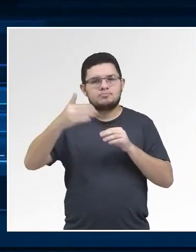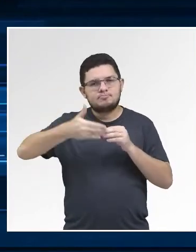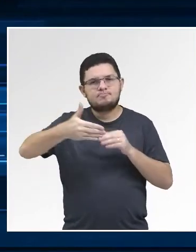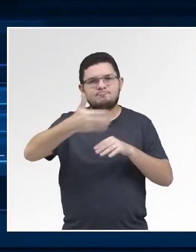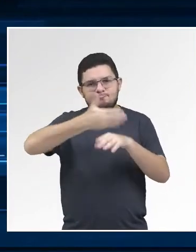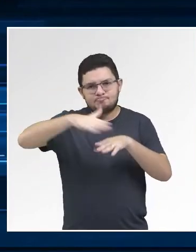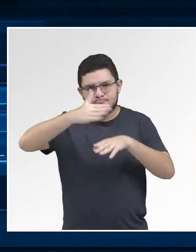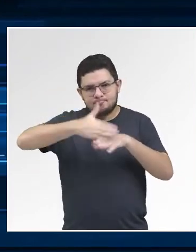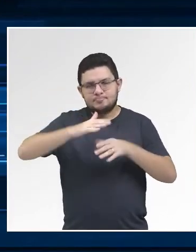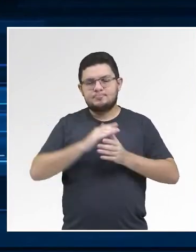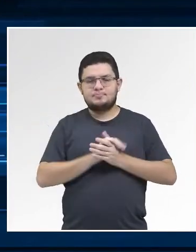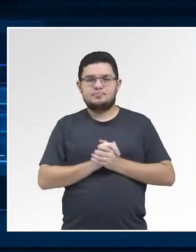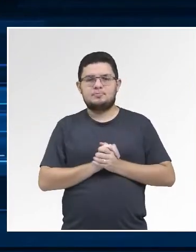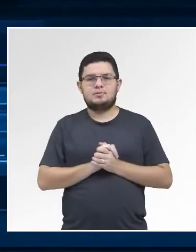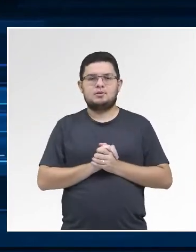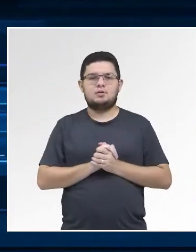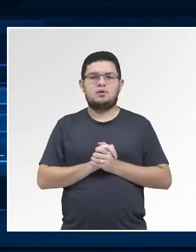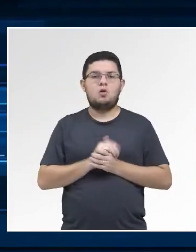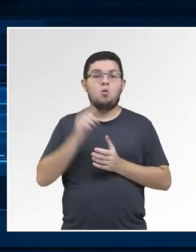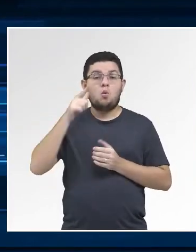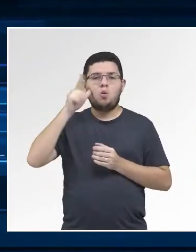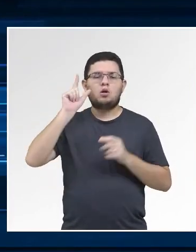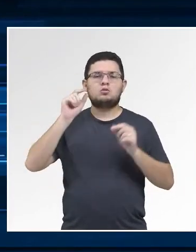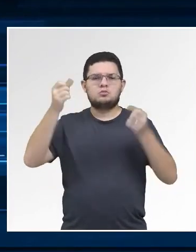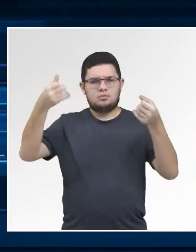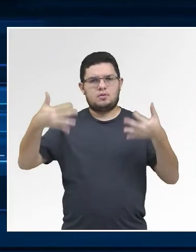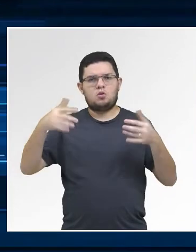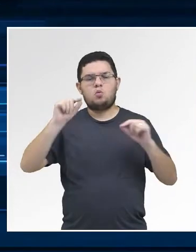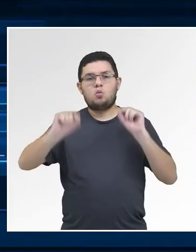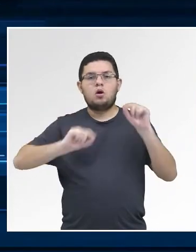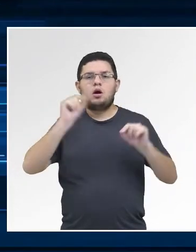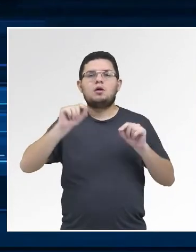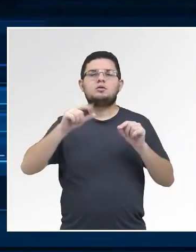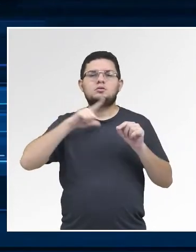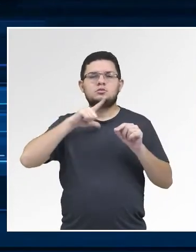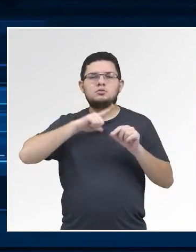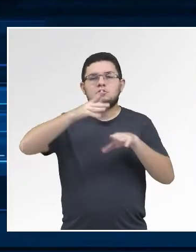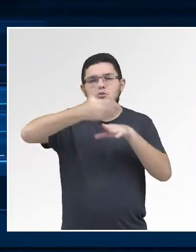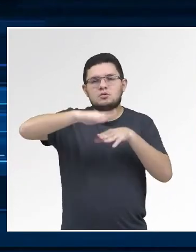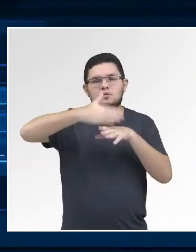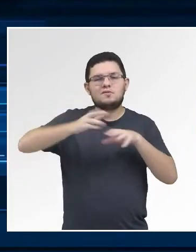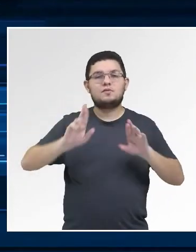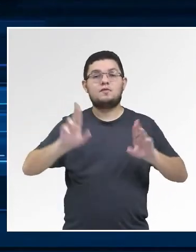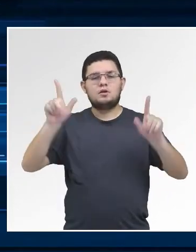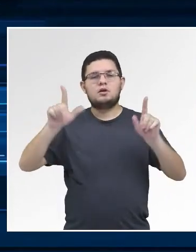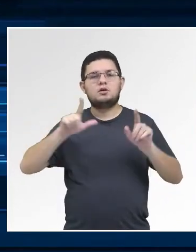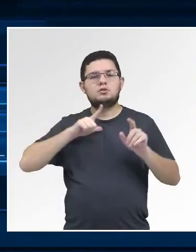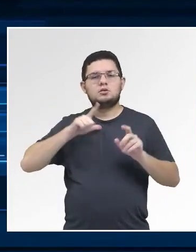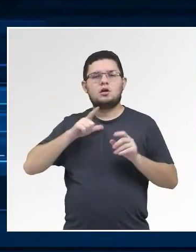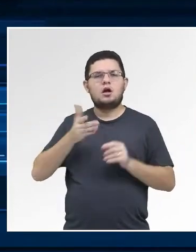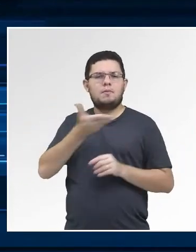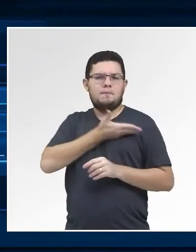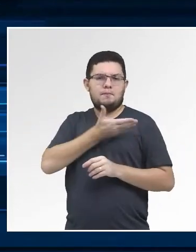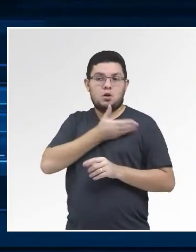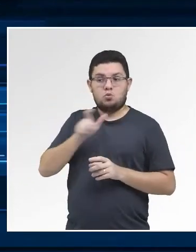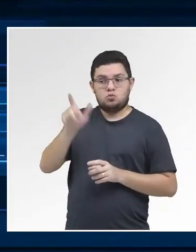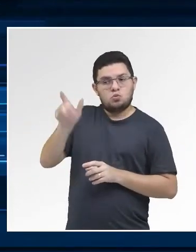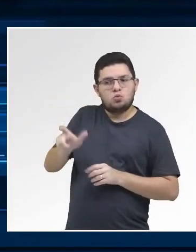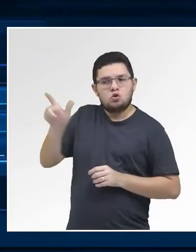ontem nós fizemos uma atividade bem diferente de prática de vocabulário. Eu trouxe 2 colegas aqui, começaram a falar, né, sobre